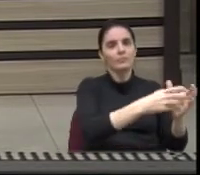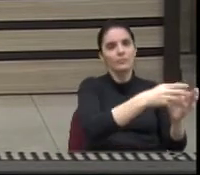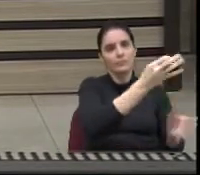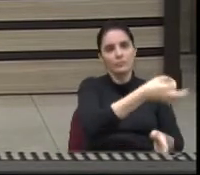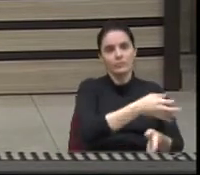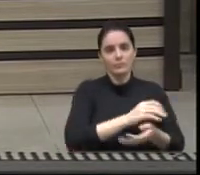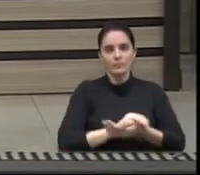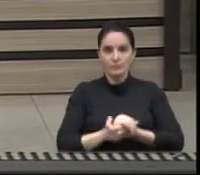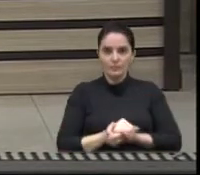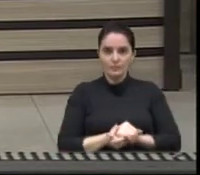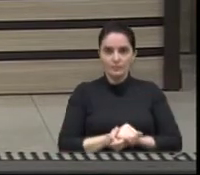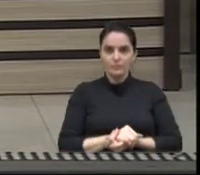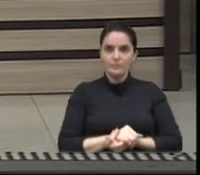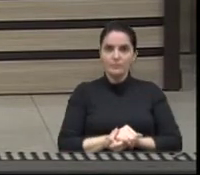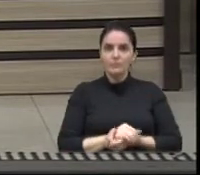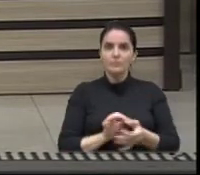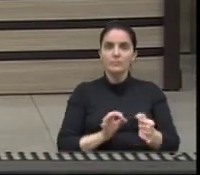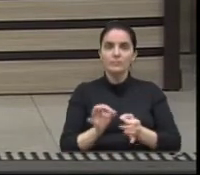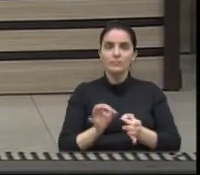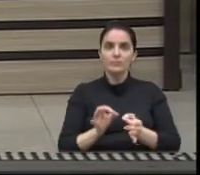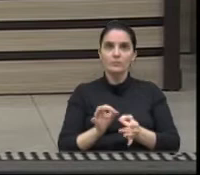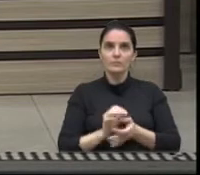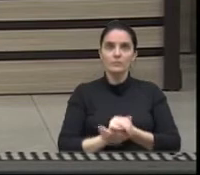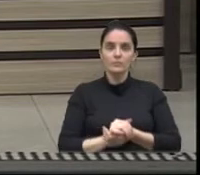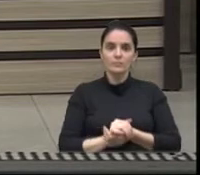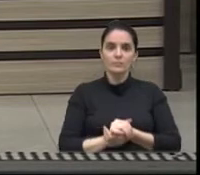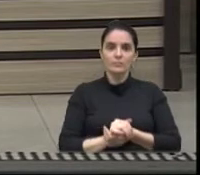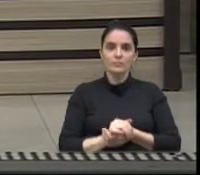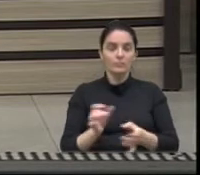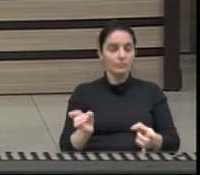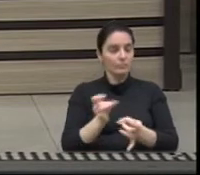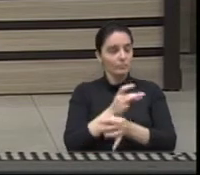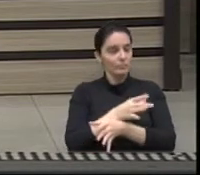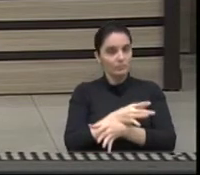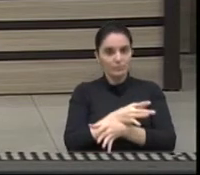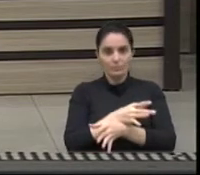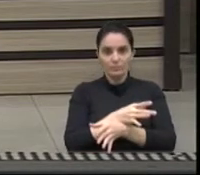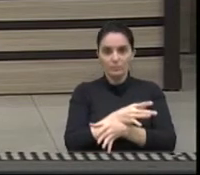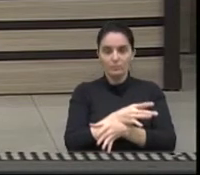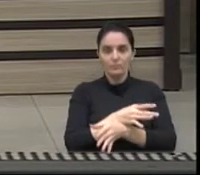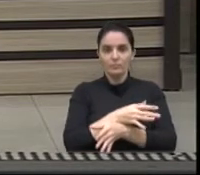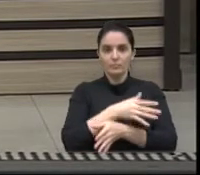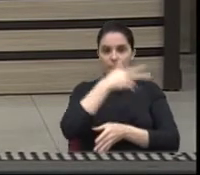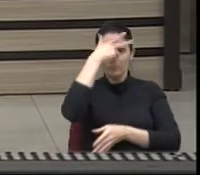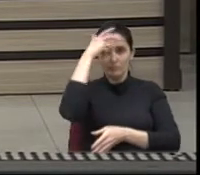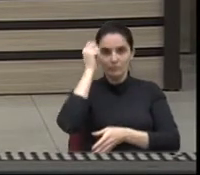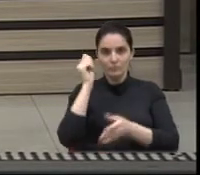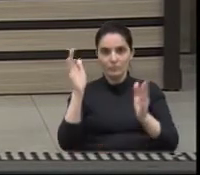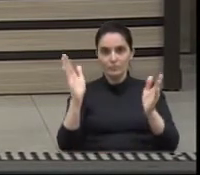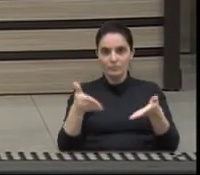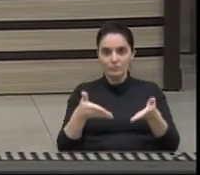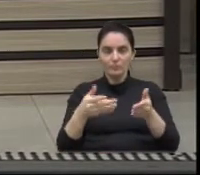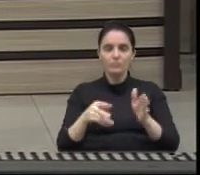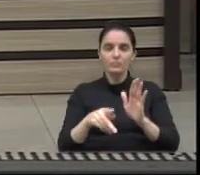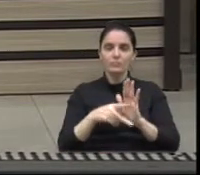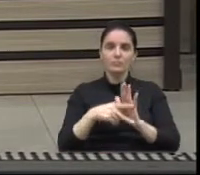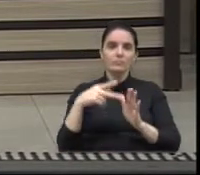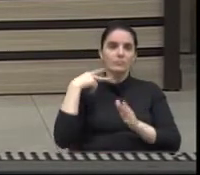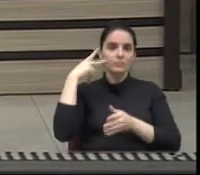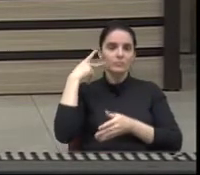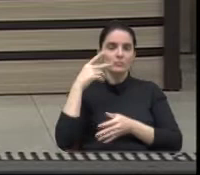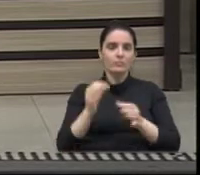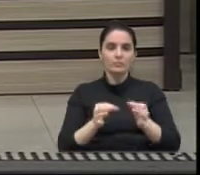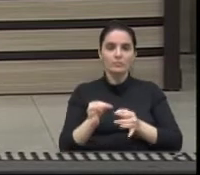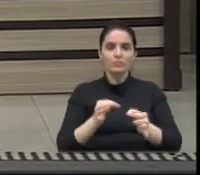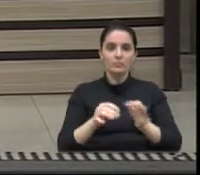competentes. Projetos, terminou o material vindo do Executivo, passamos para o Legislativo.